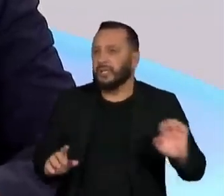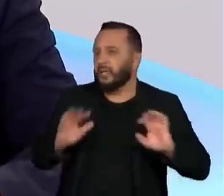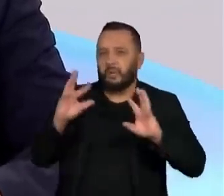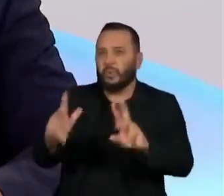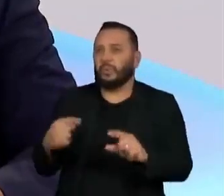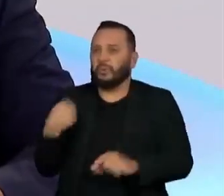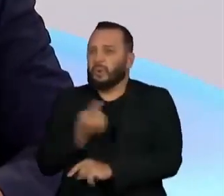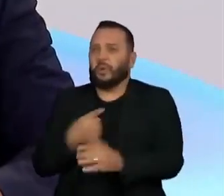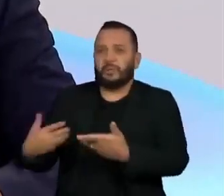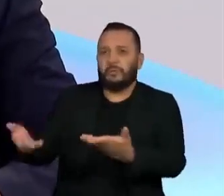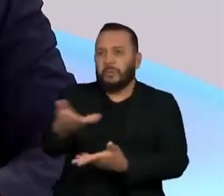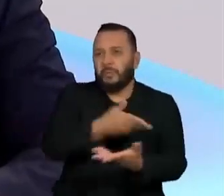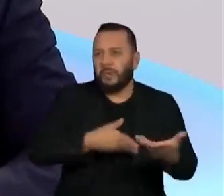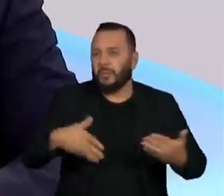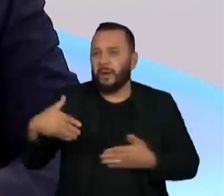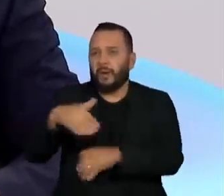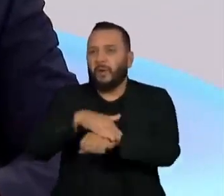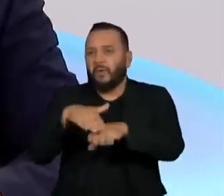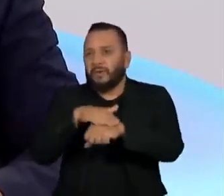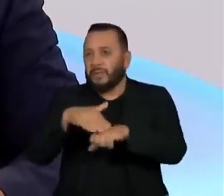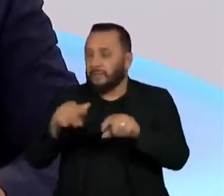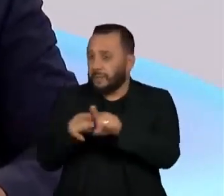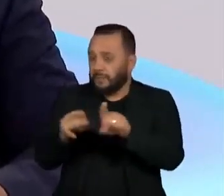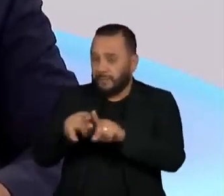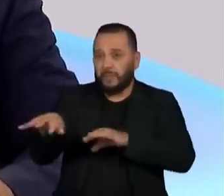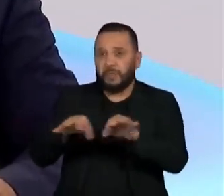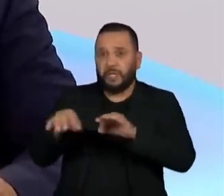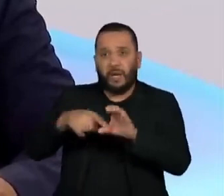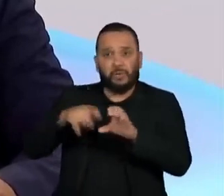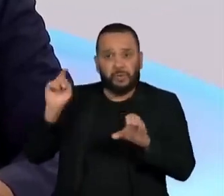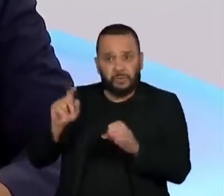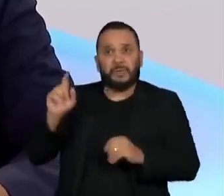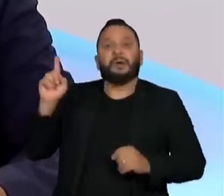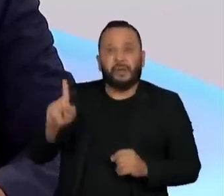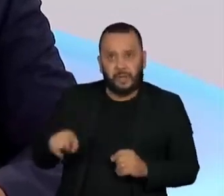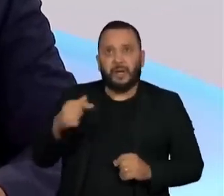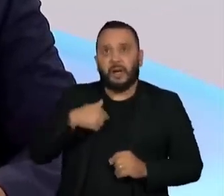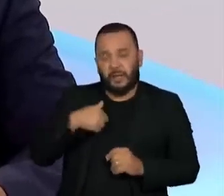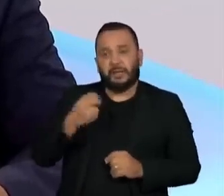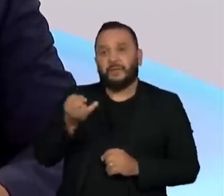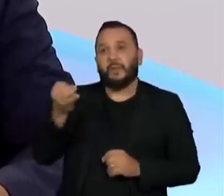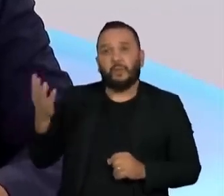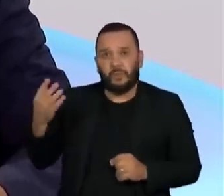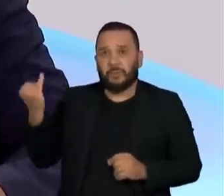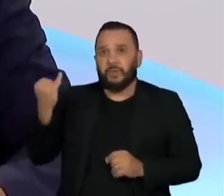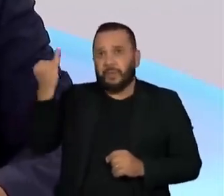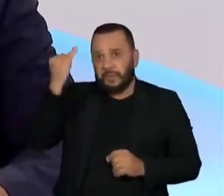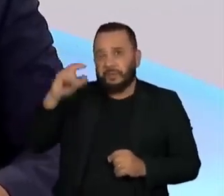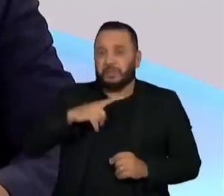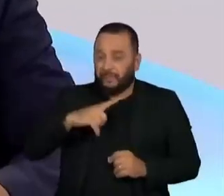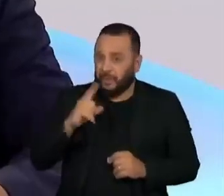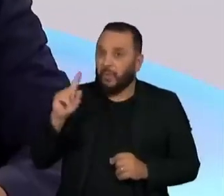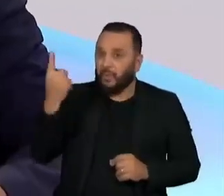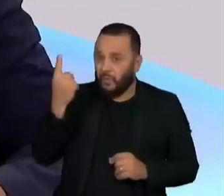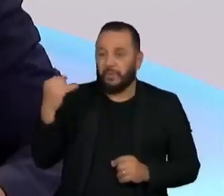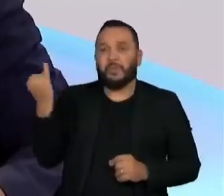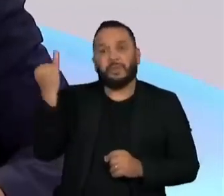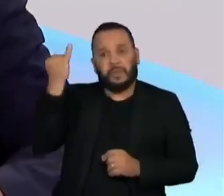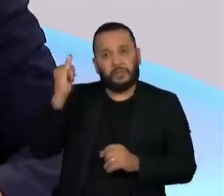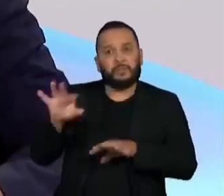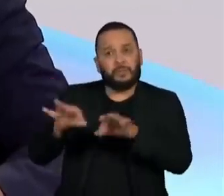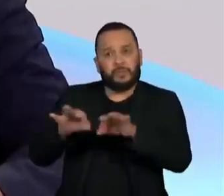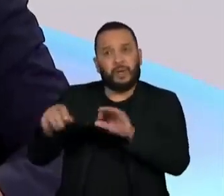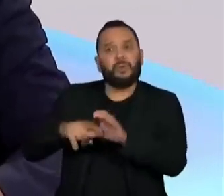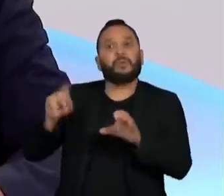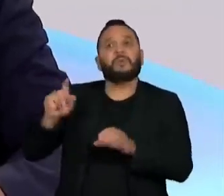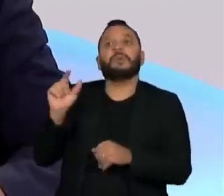vários aliás Vale lembrar que o projeto de autonomia ele era um projeto que teve alguns destaques um dos destaques na parte que foi destacado do